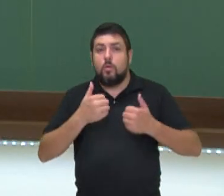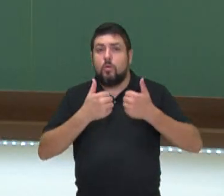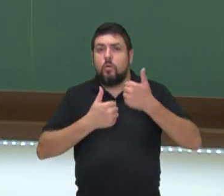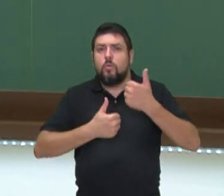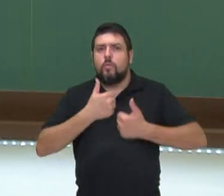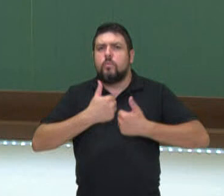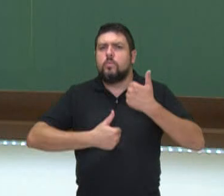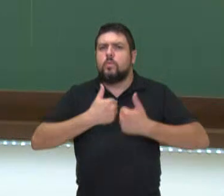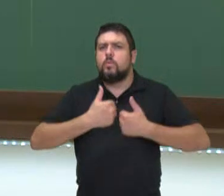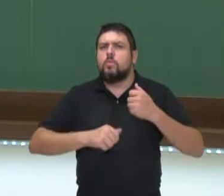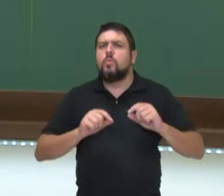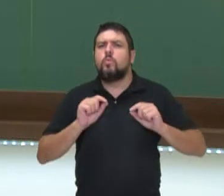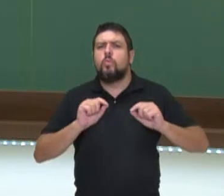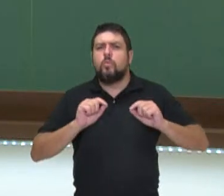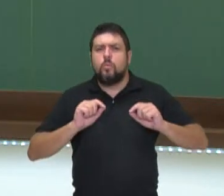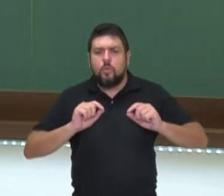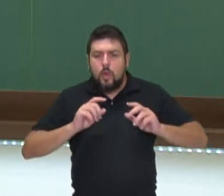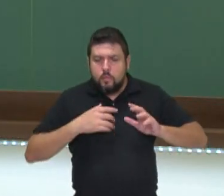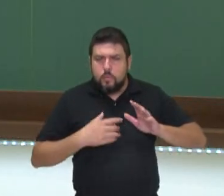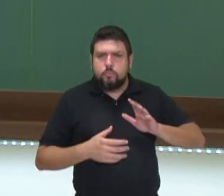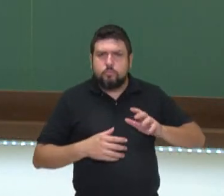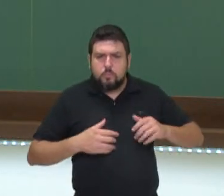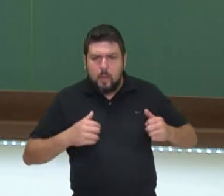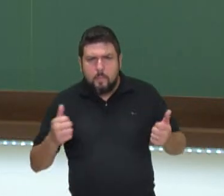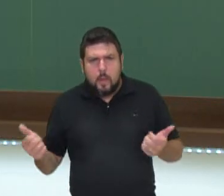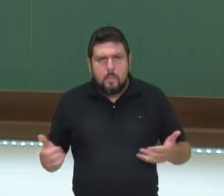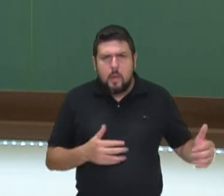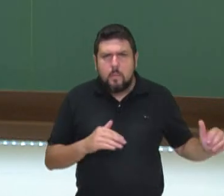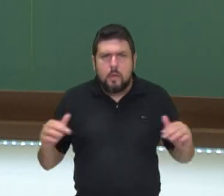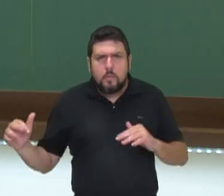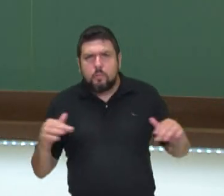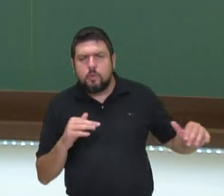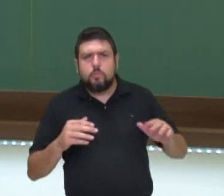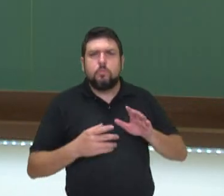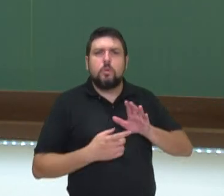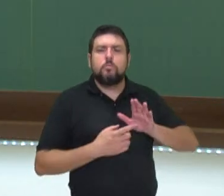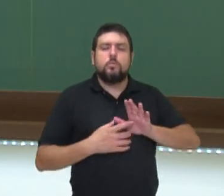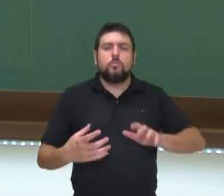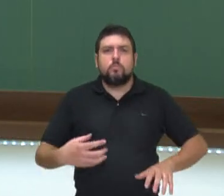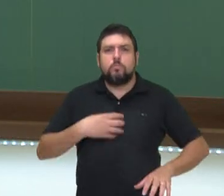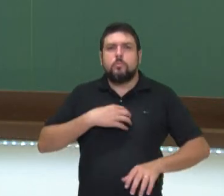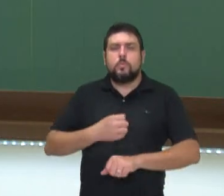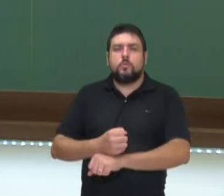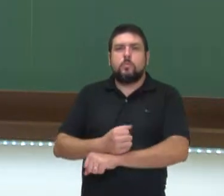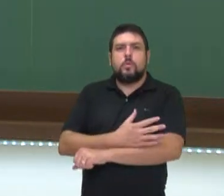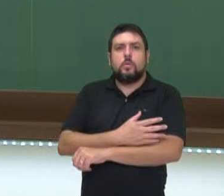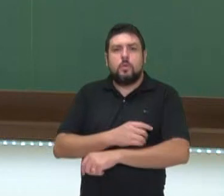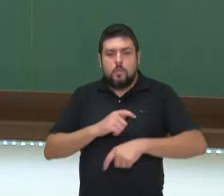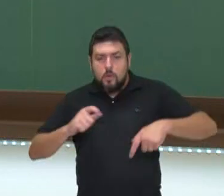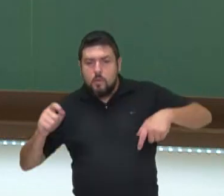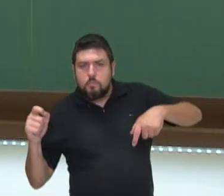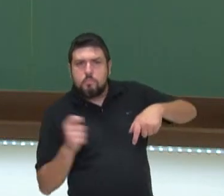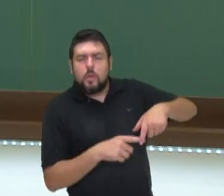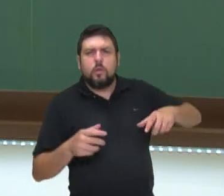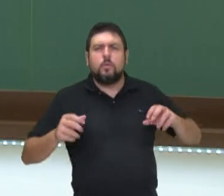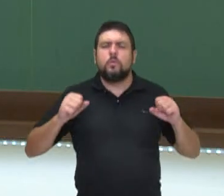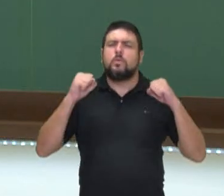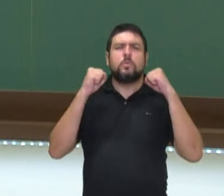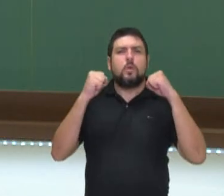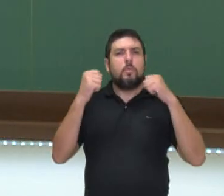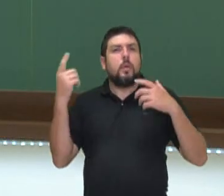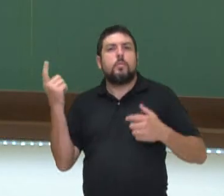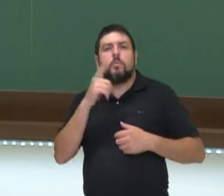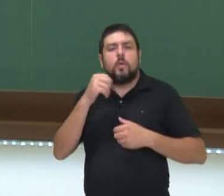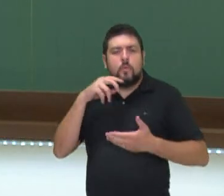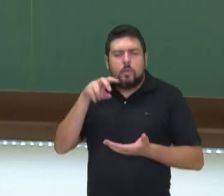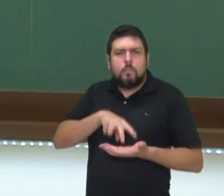muitas emoções, né? Como eu falei antes lá, quando faz um gol, a gente torce, vibra, é uma